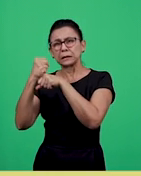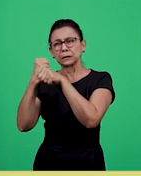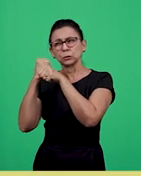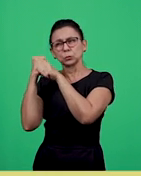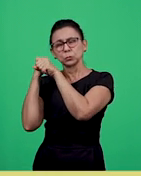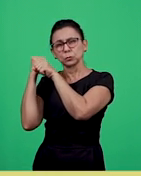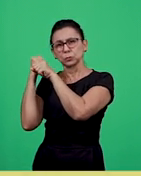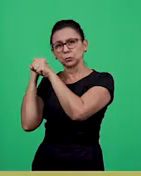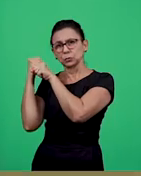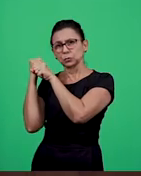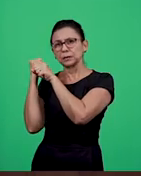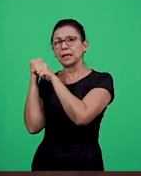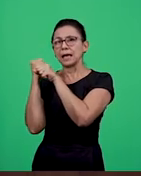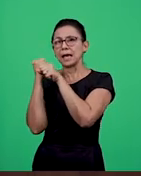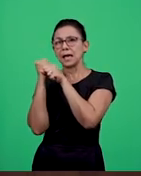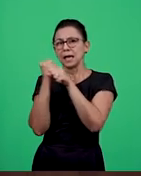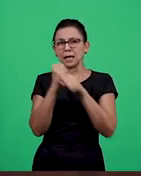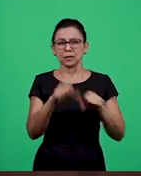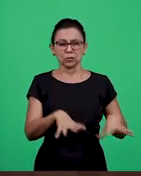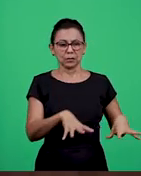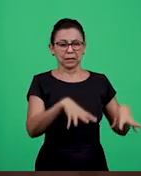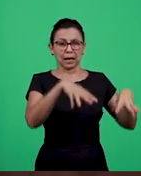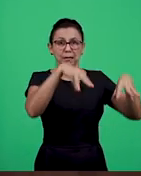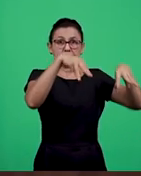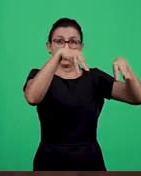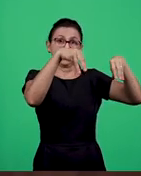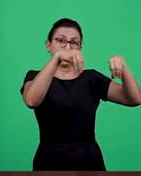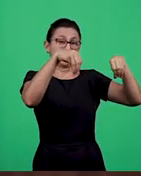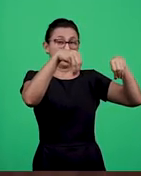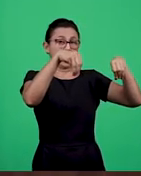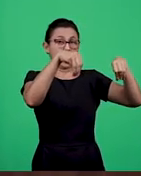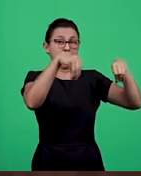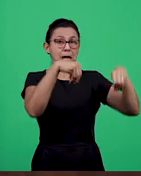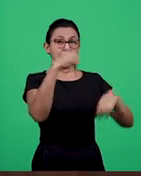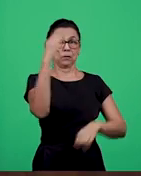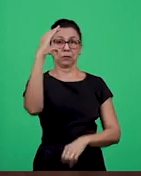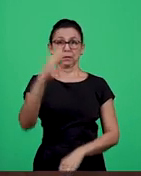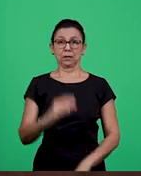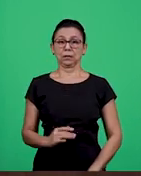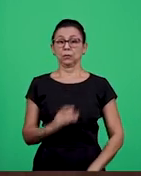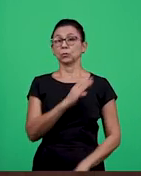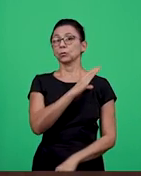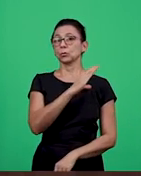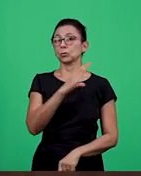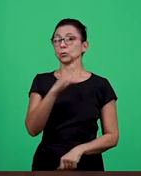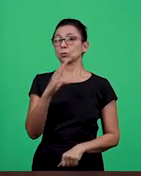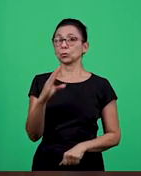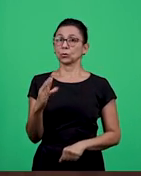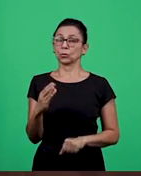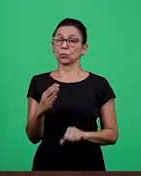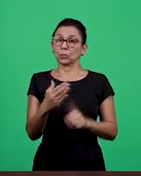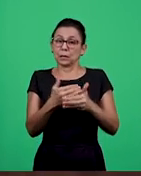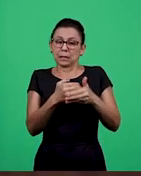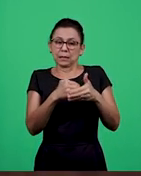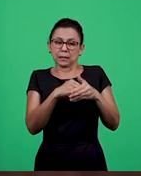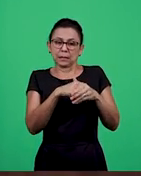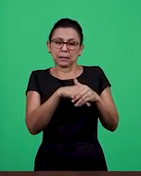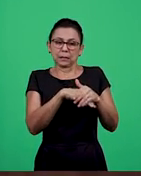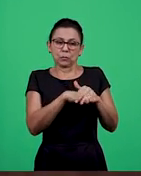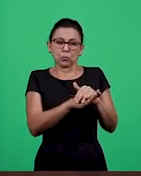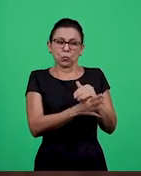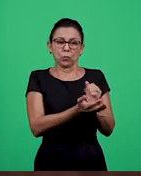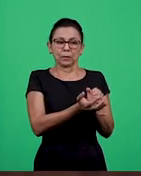cerca de mil anos, a Bíblia esteve escondida nos mosteiros, nos conventos, e lá ela